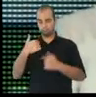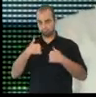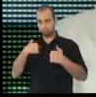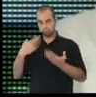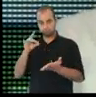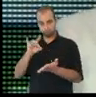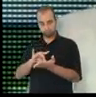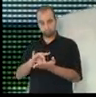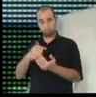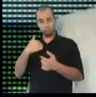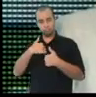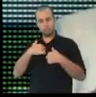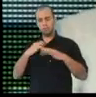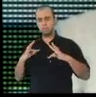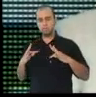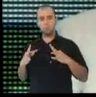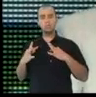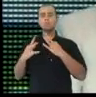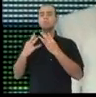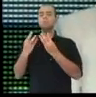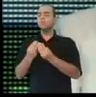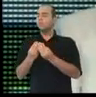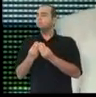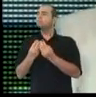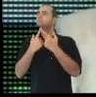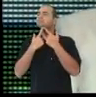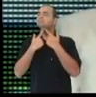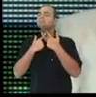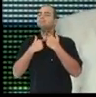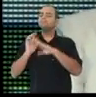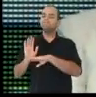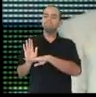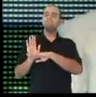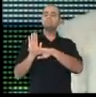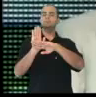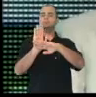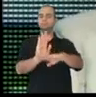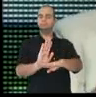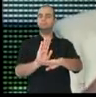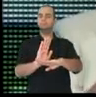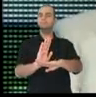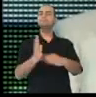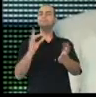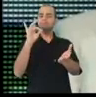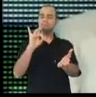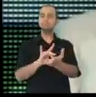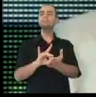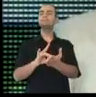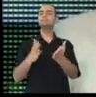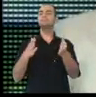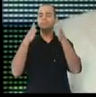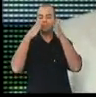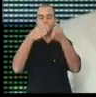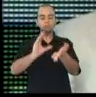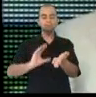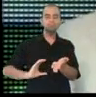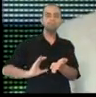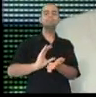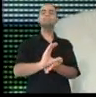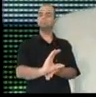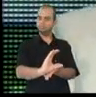terei todo um nível de apoio a um tratamento especial, a investimento, inclusive, no